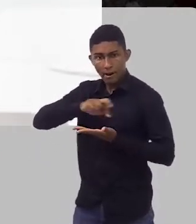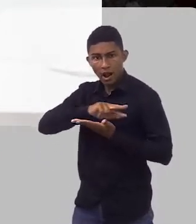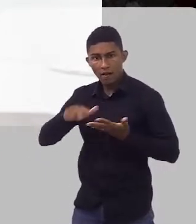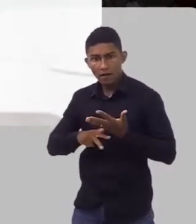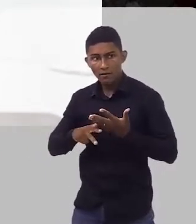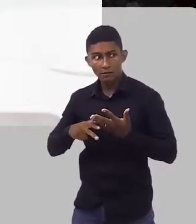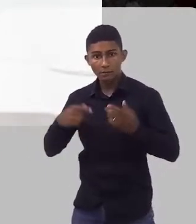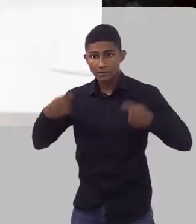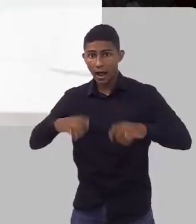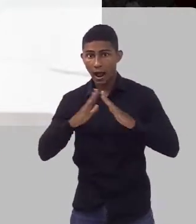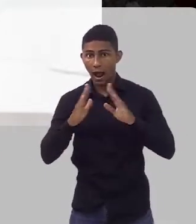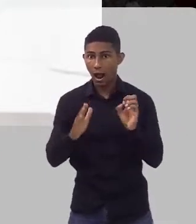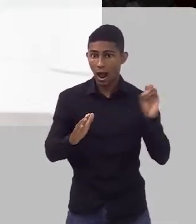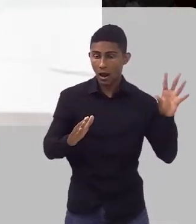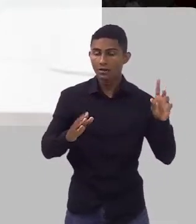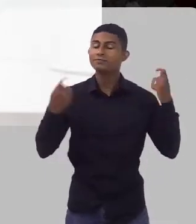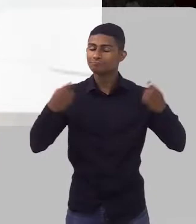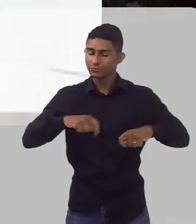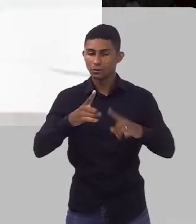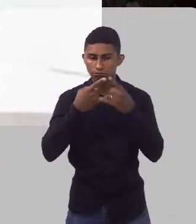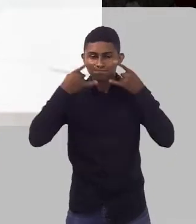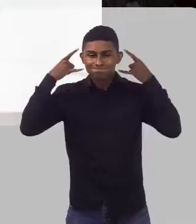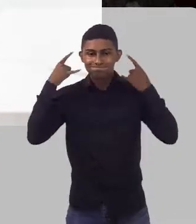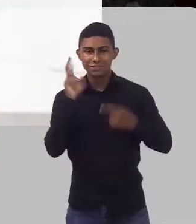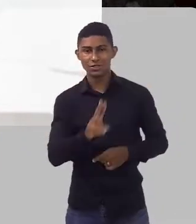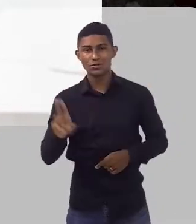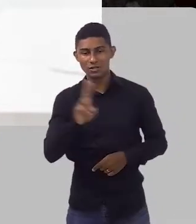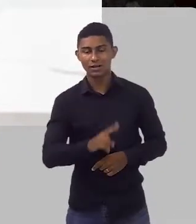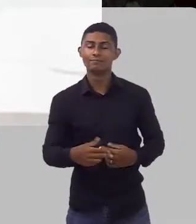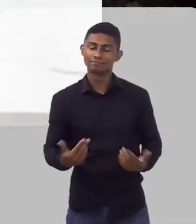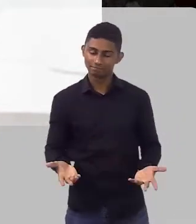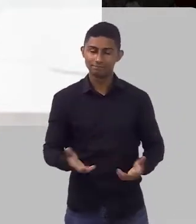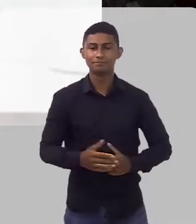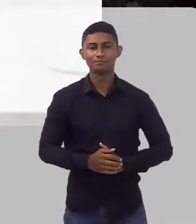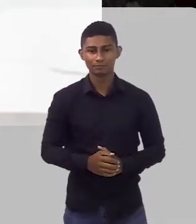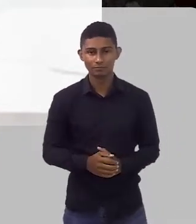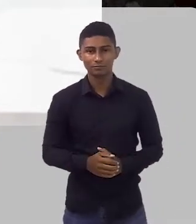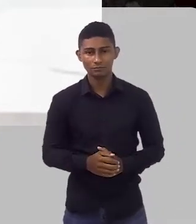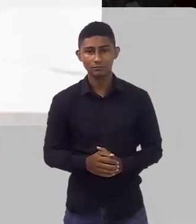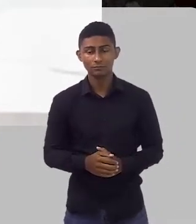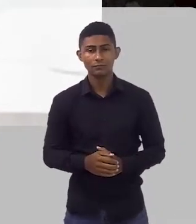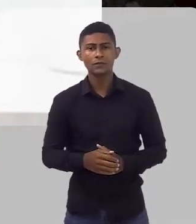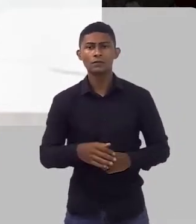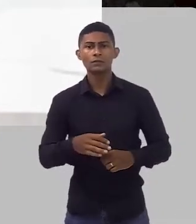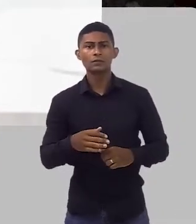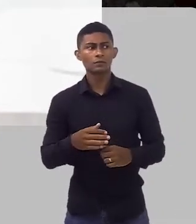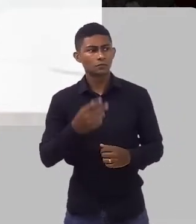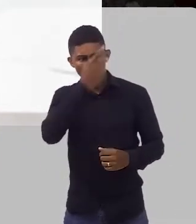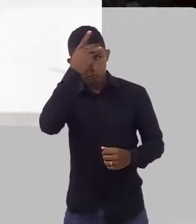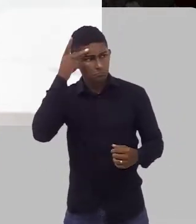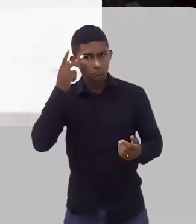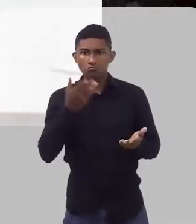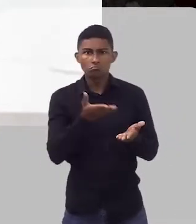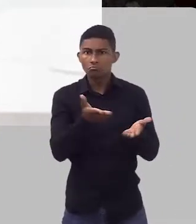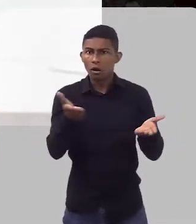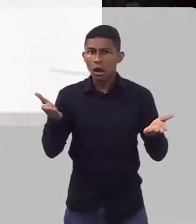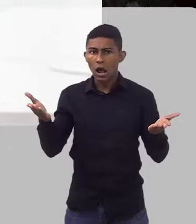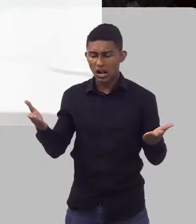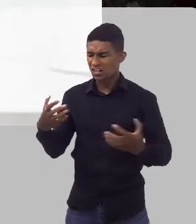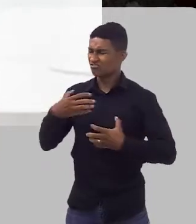tem que sair de máscara. Essa talvez seja a grande lição que a gente vai levar da pandemia. Quem está sintomático não pode sair por